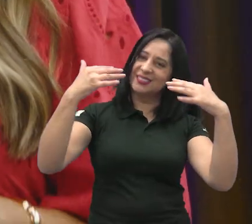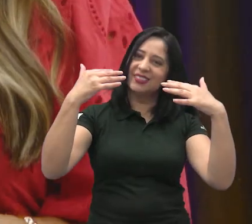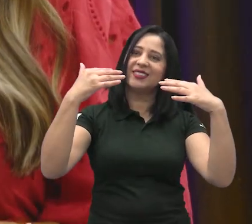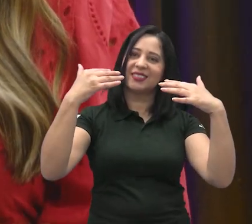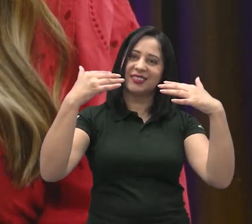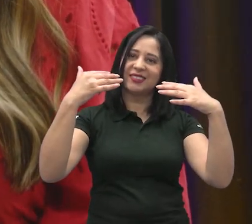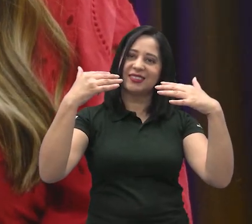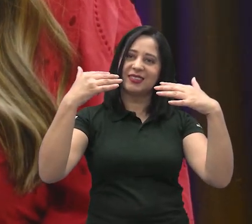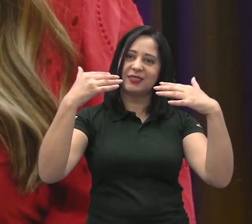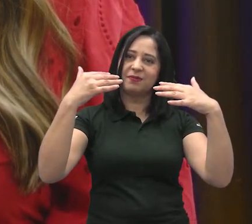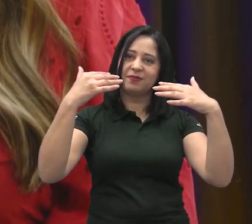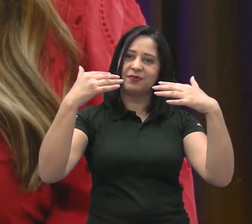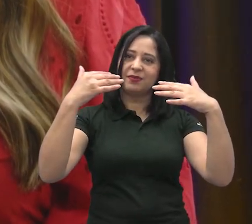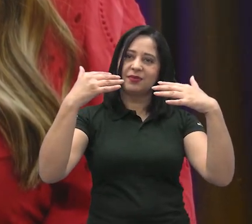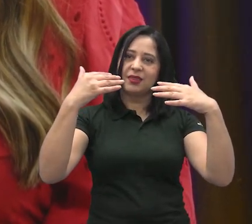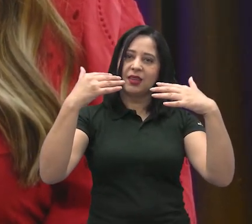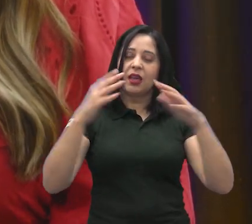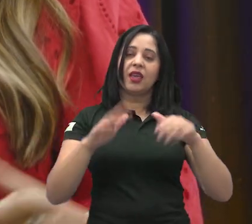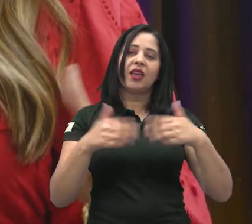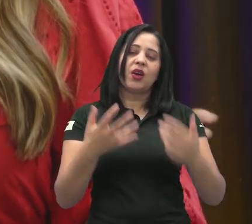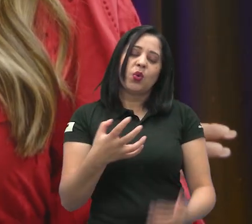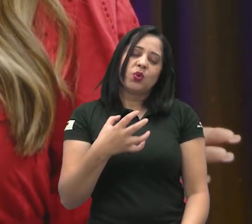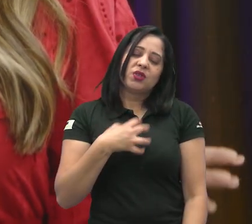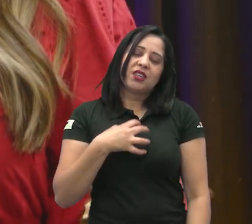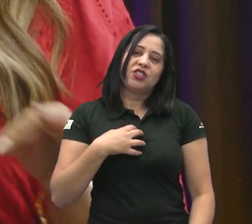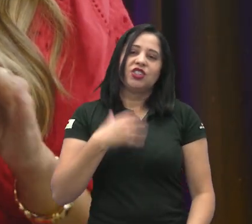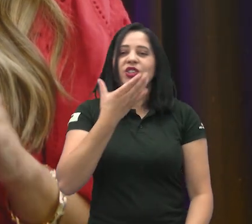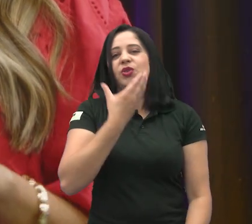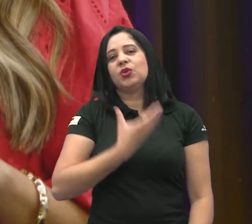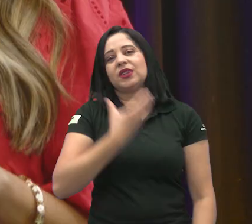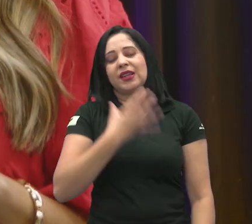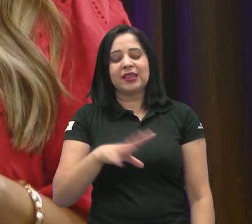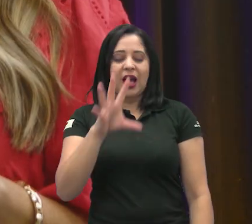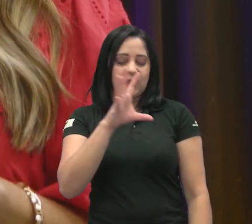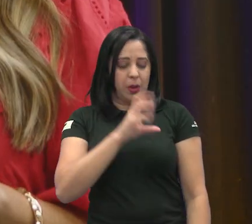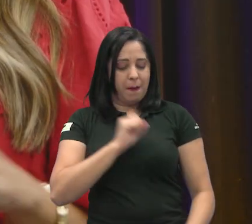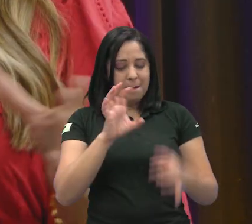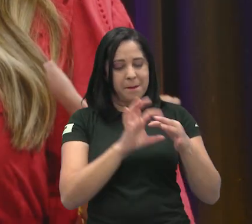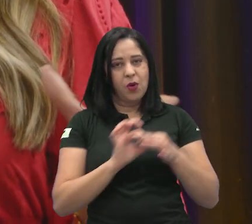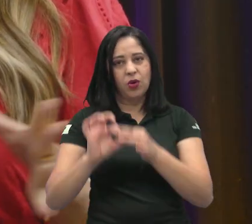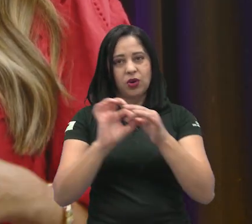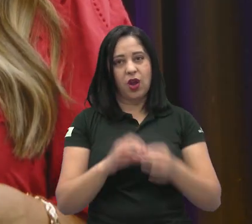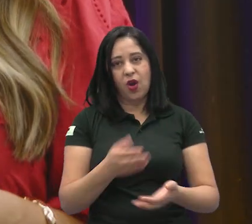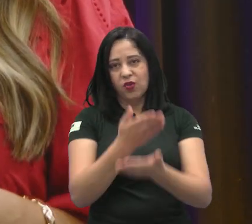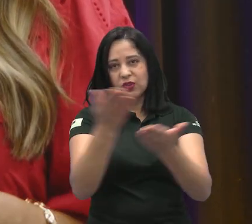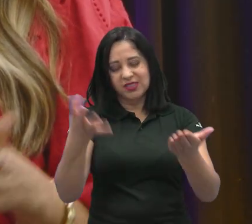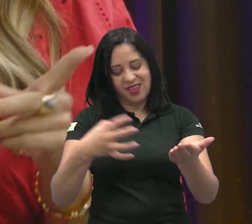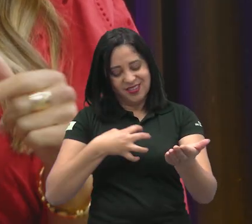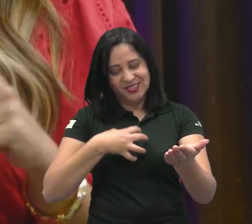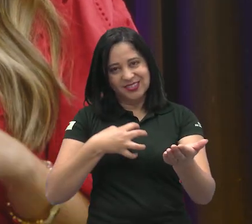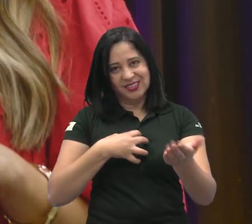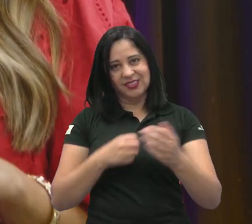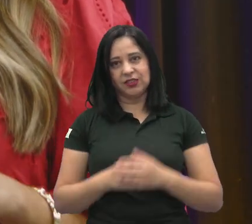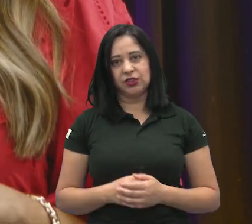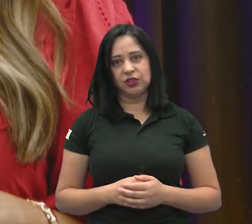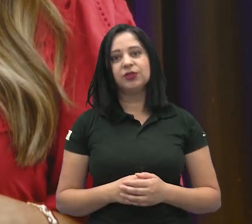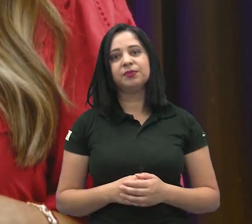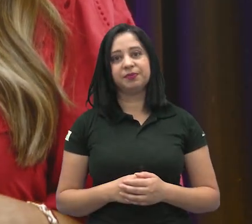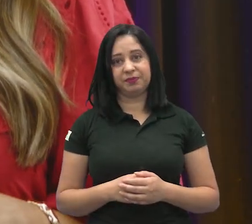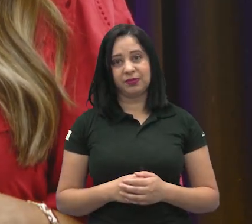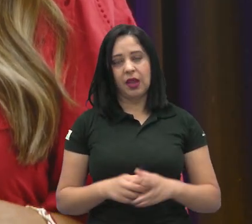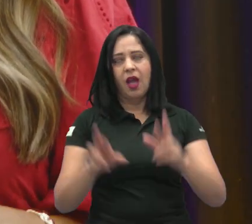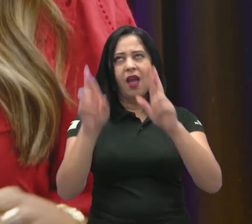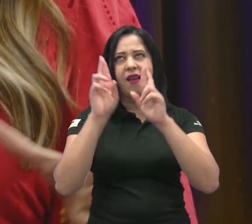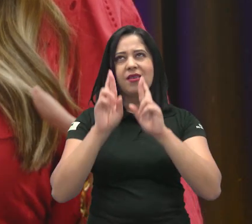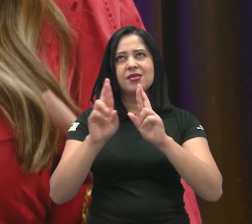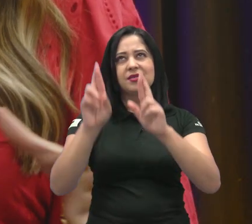vocês, telespectadores. E que o verdadeiro sentido do Natal, amor e união, toque profundamente seus